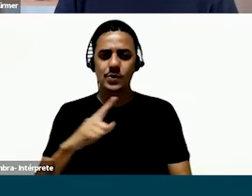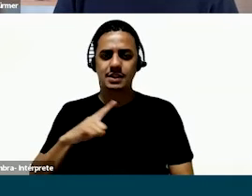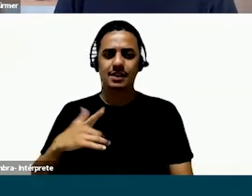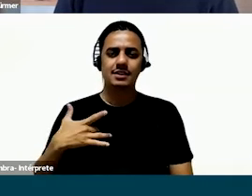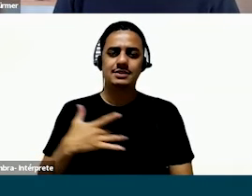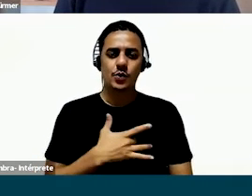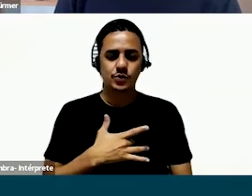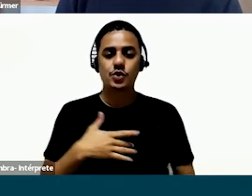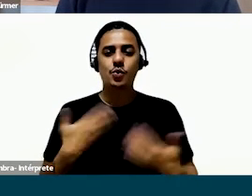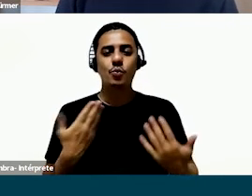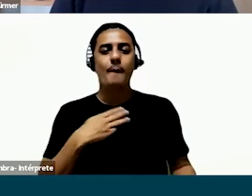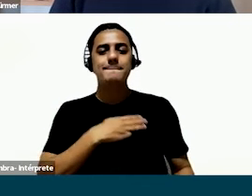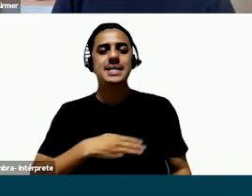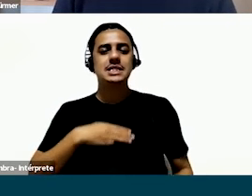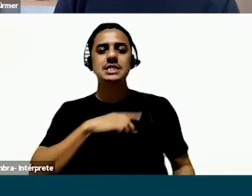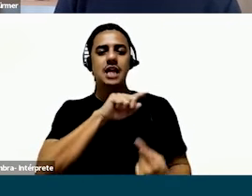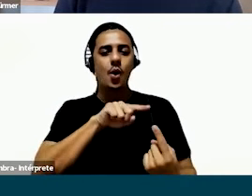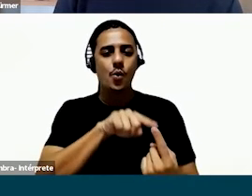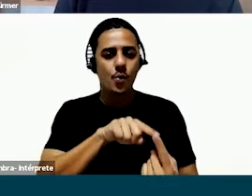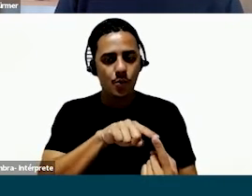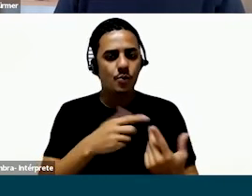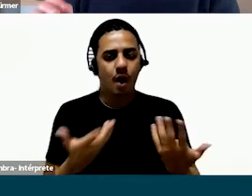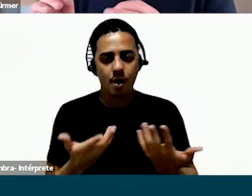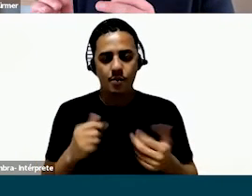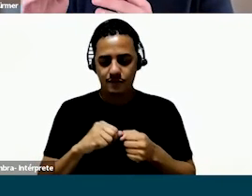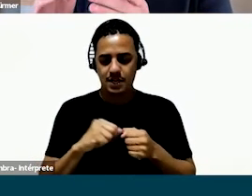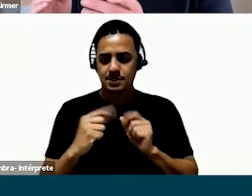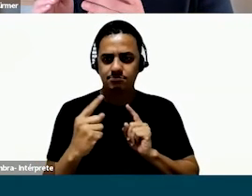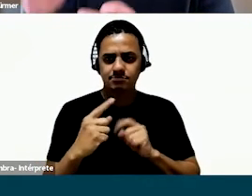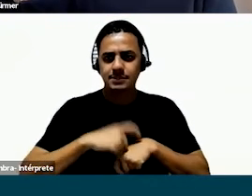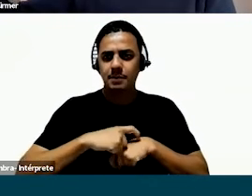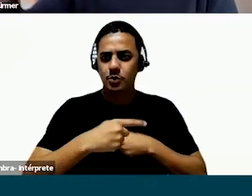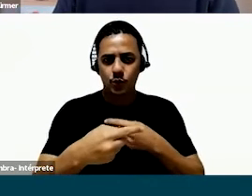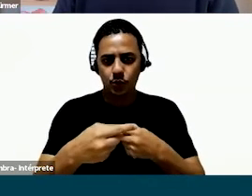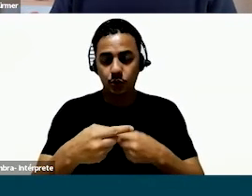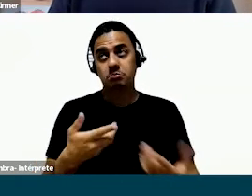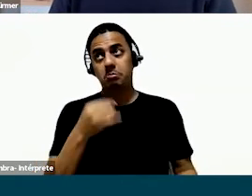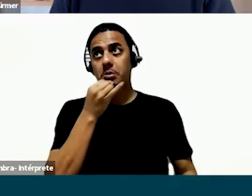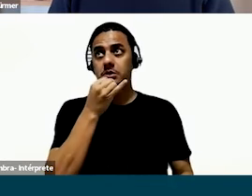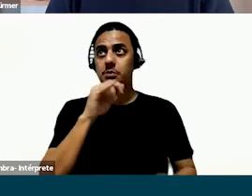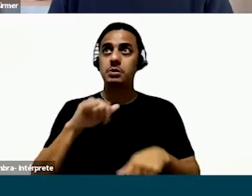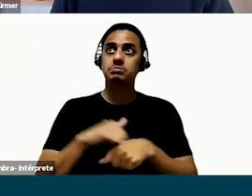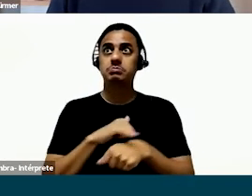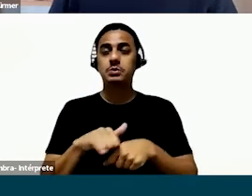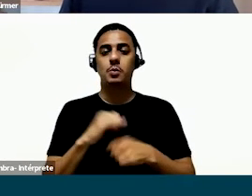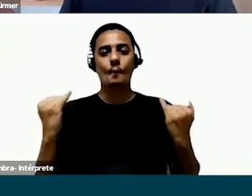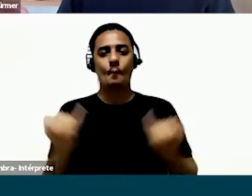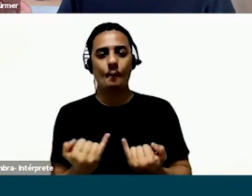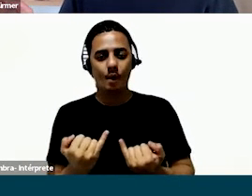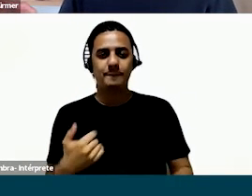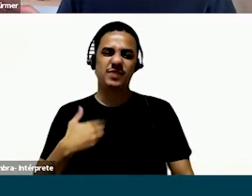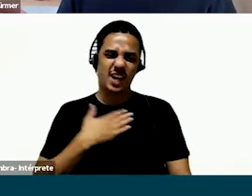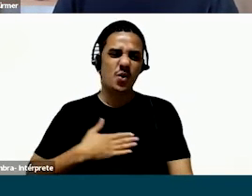isso? Como é que a gente pode ter mais saúde? Qual seria a missão aqui? Nossa visão de como a gente executa isso no curto prazo. Digamos que é emagrecer, perder